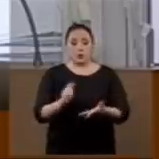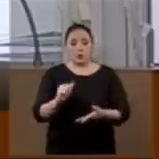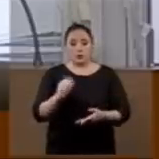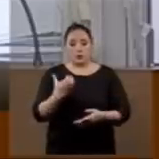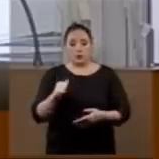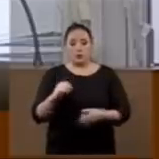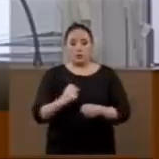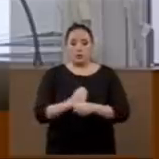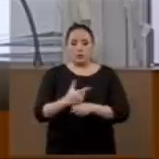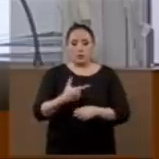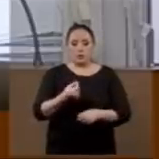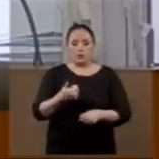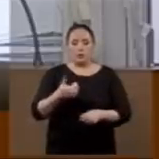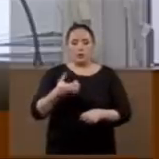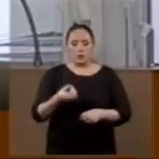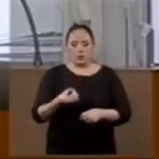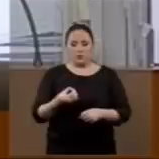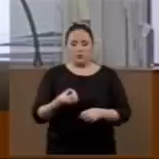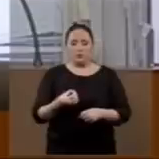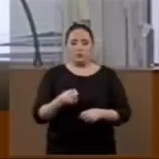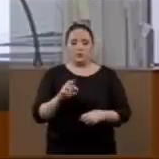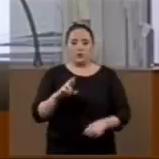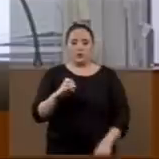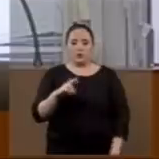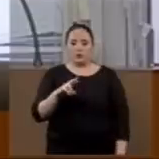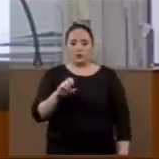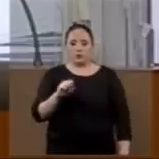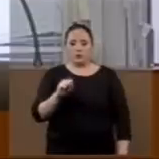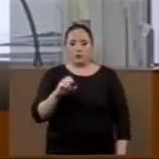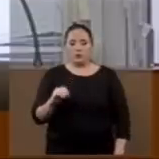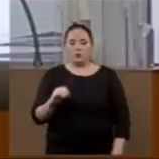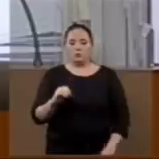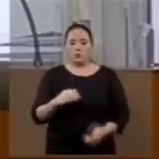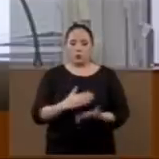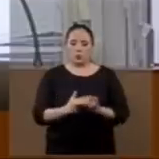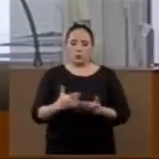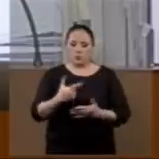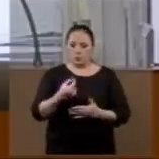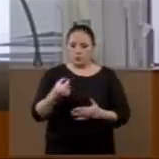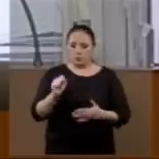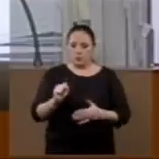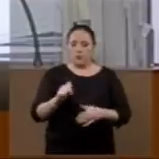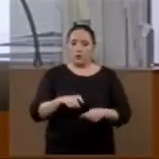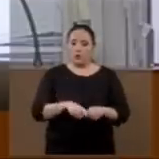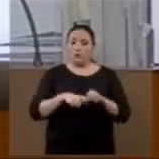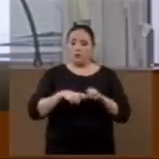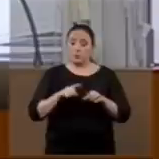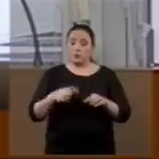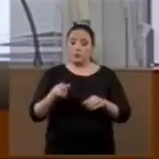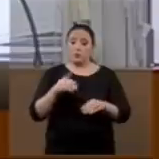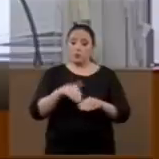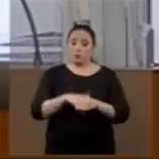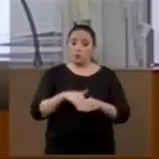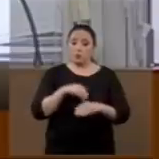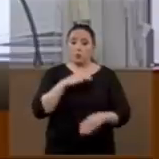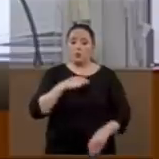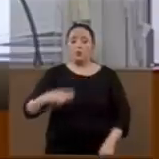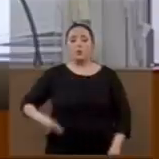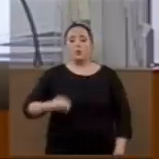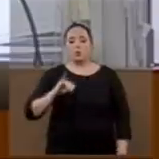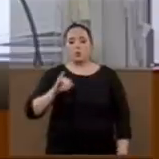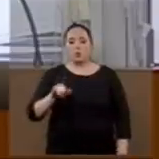em 2010, o recurso começou a ser julgado em 2008, ambos suspensos após o voto do ministro